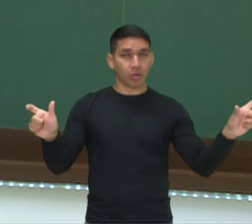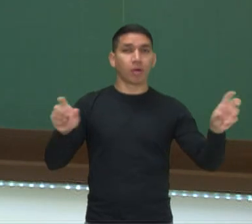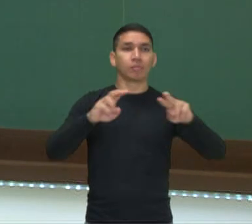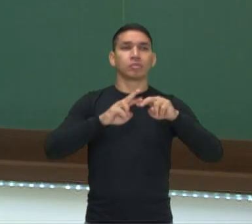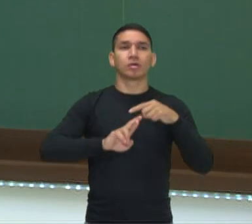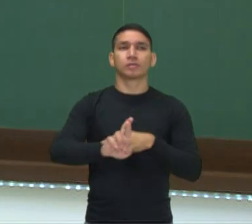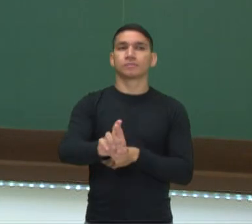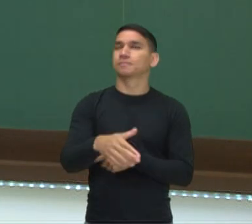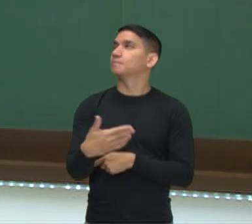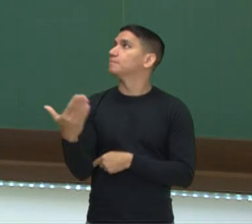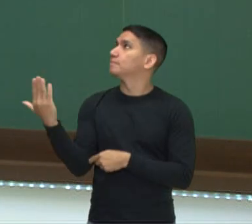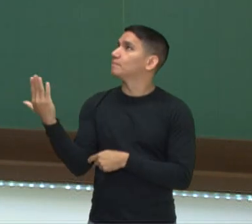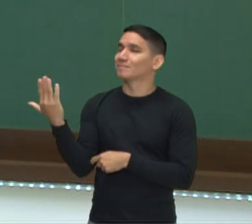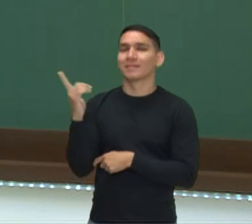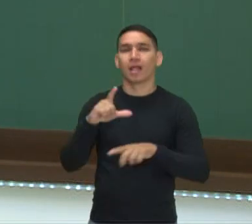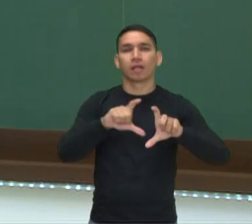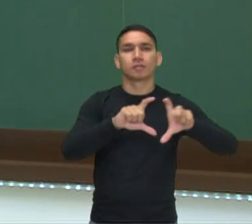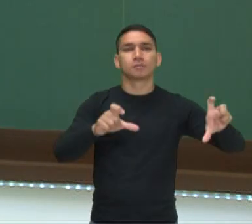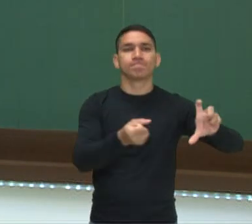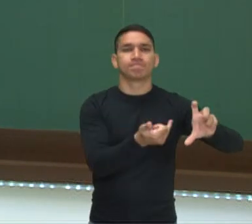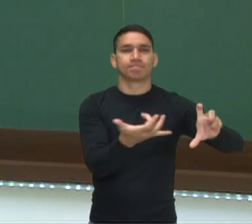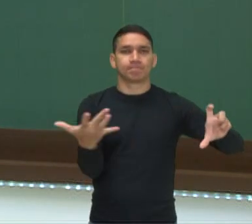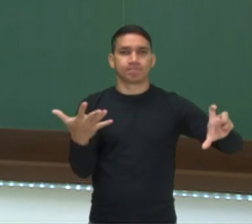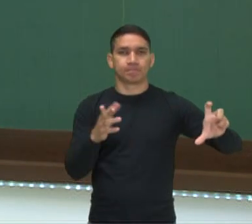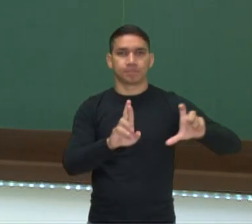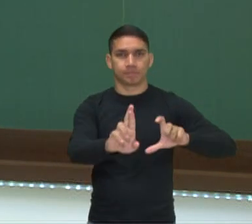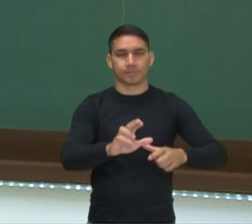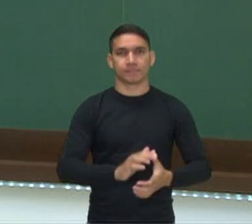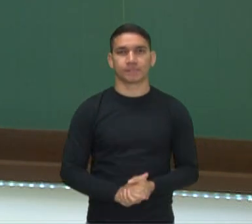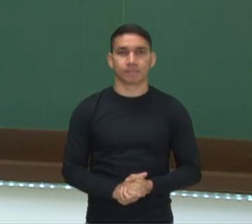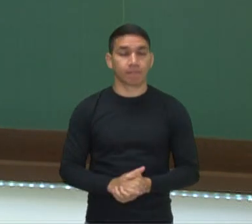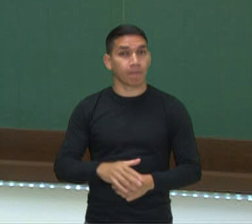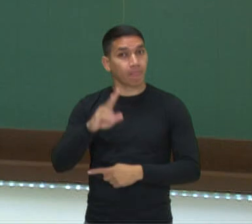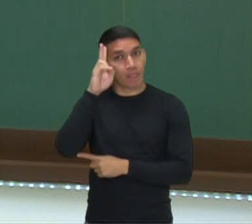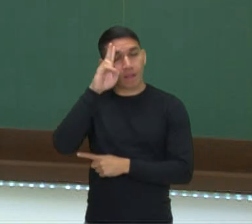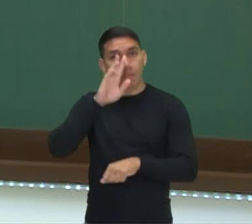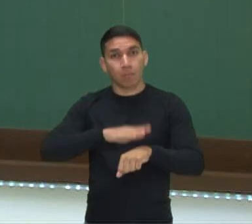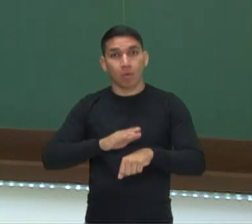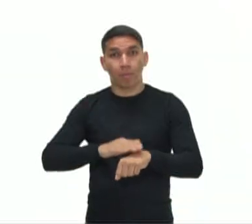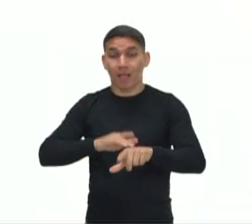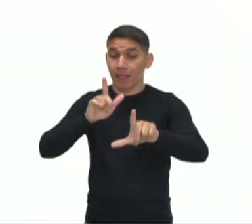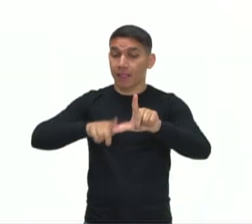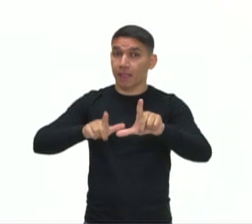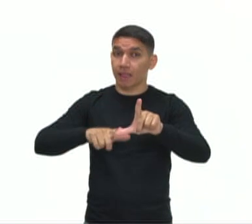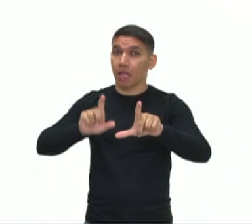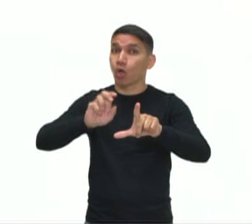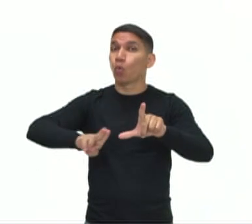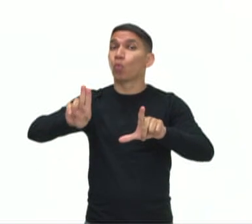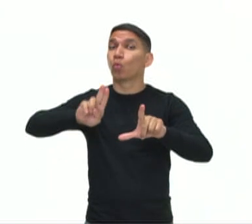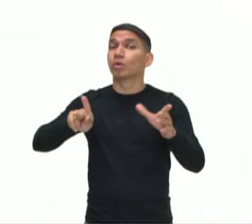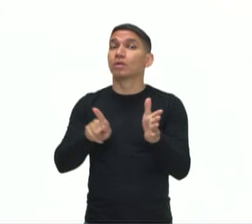vai formar o polinômio da resposta. Lembrando que quando eu multiplico letras, eu aplico a